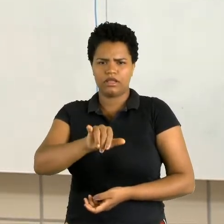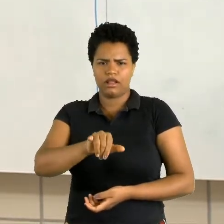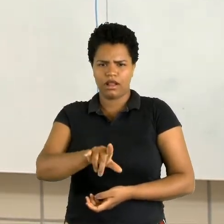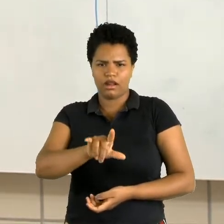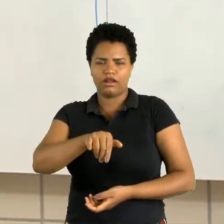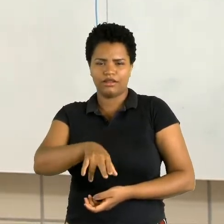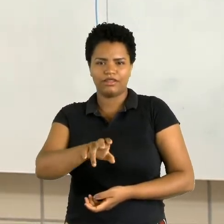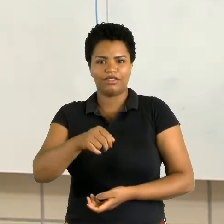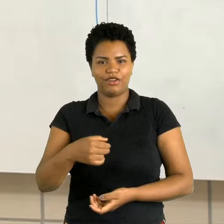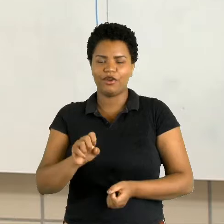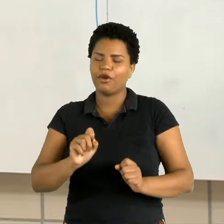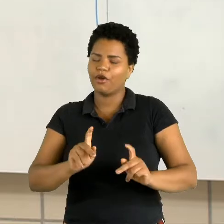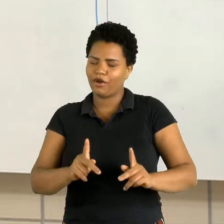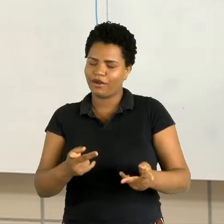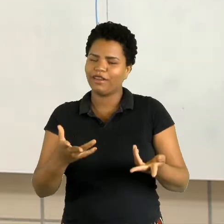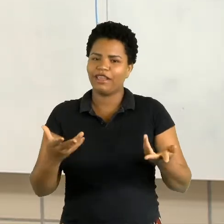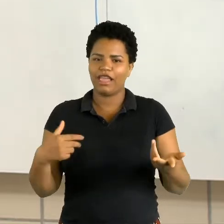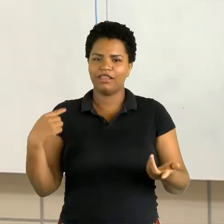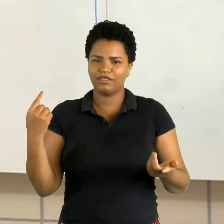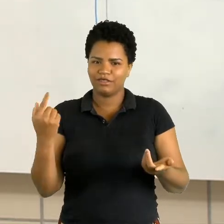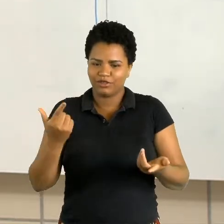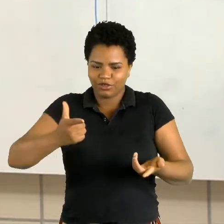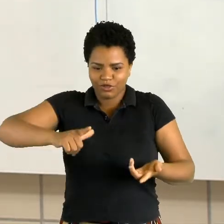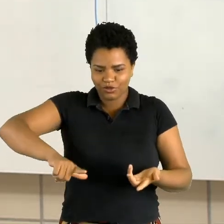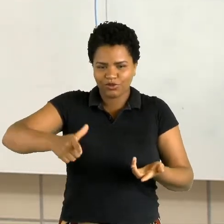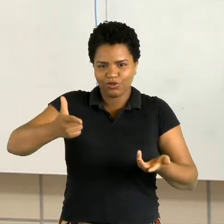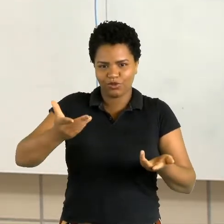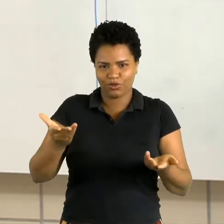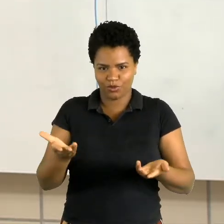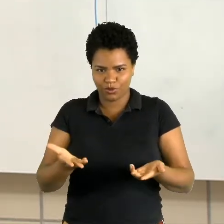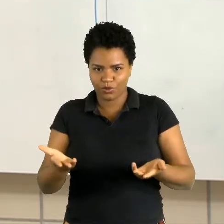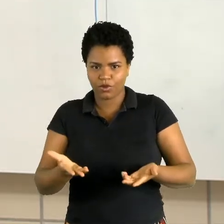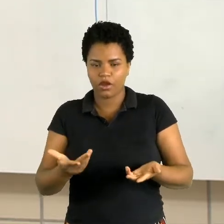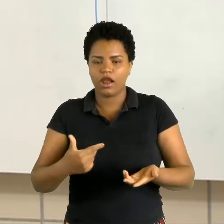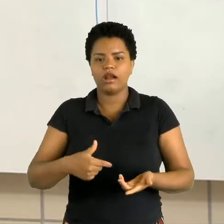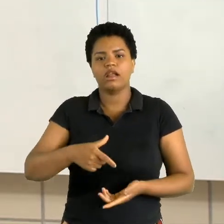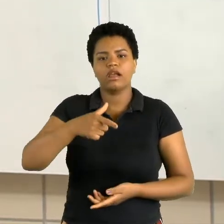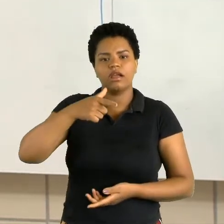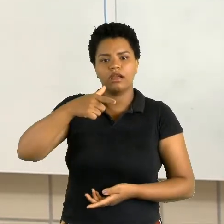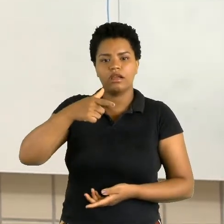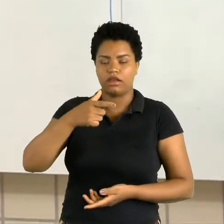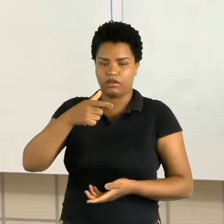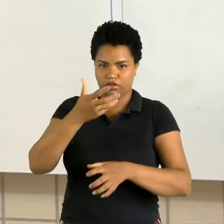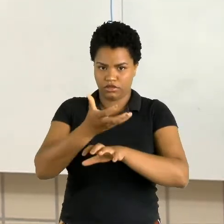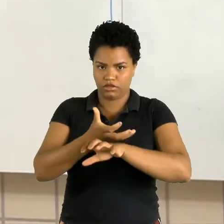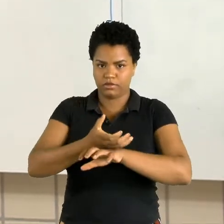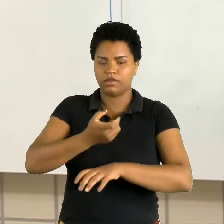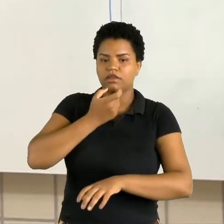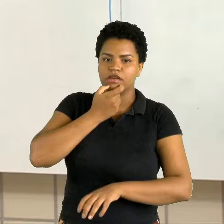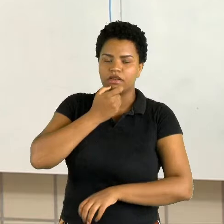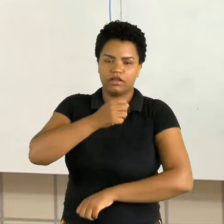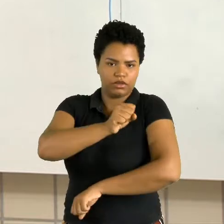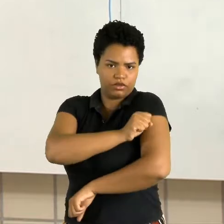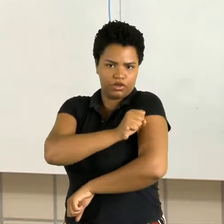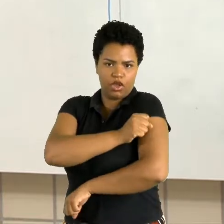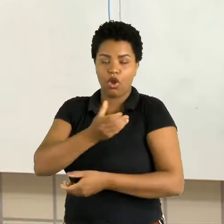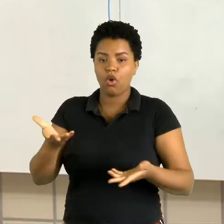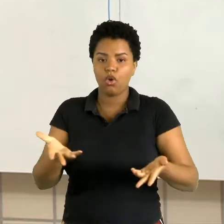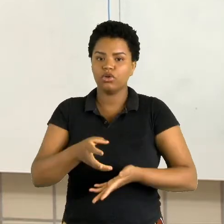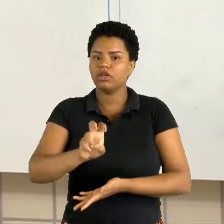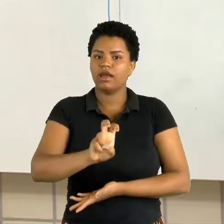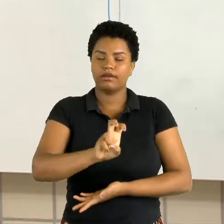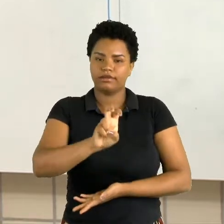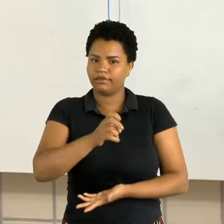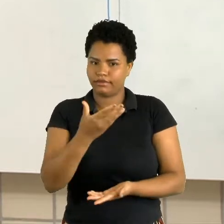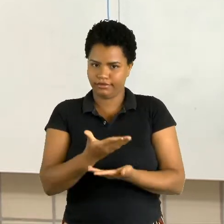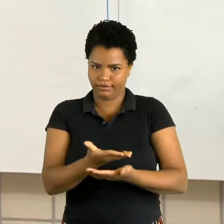aqui novamente, professora Nilzilene, língua inglesa, 8º ano. Hoje é a nossa 5ª aula, isso mesmo, já